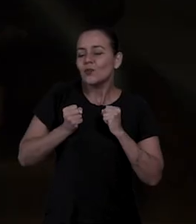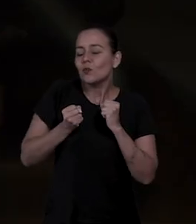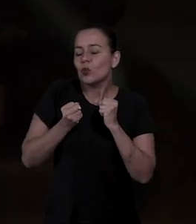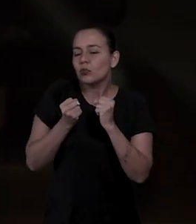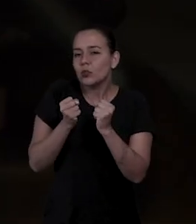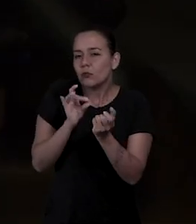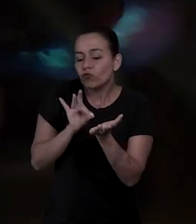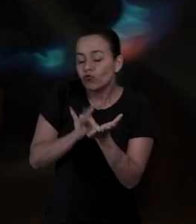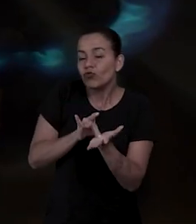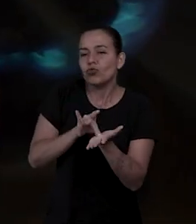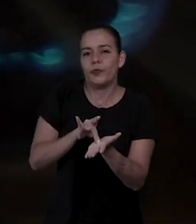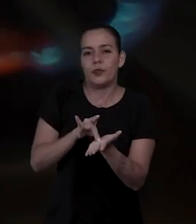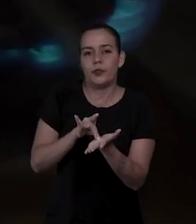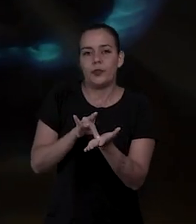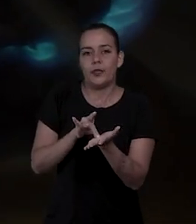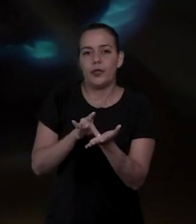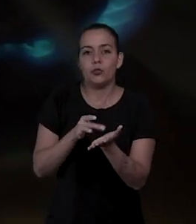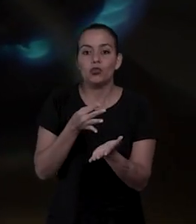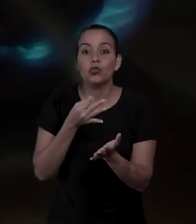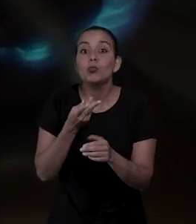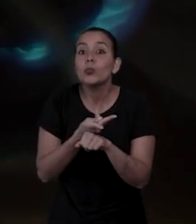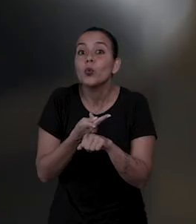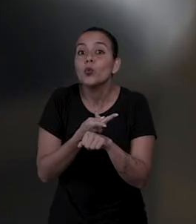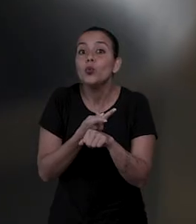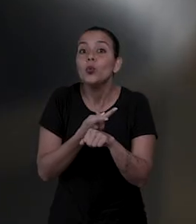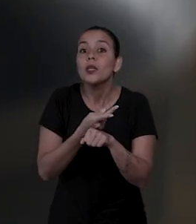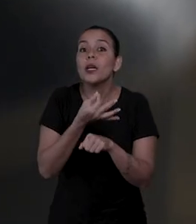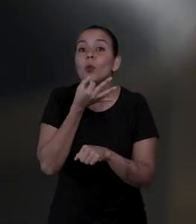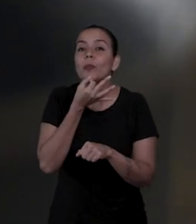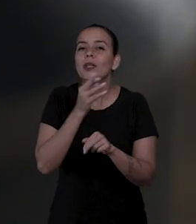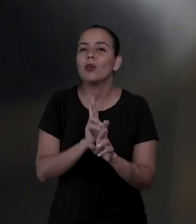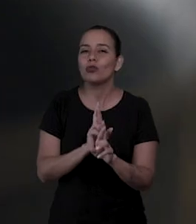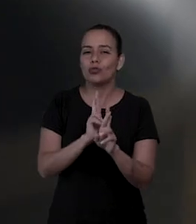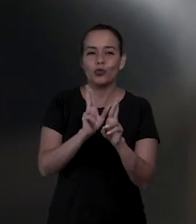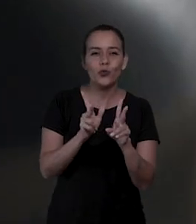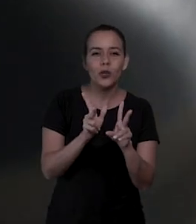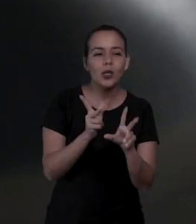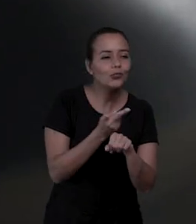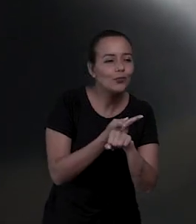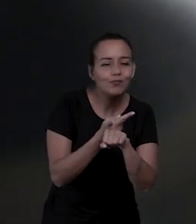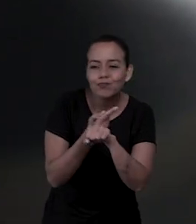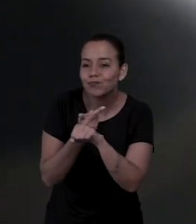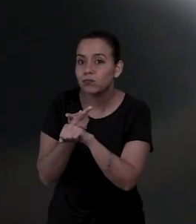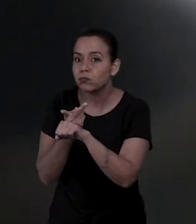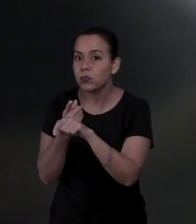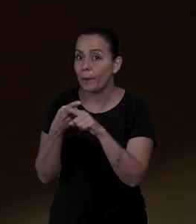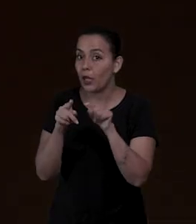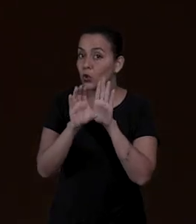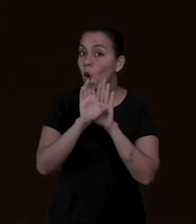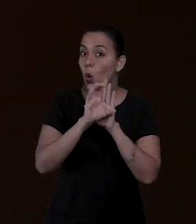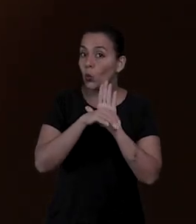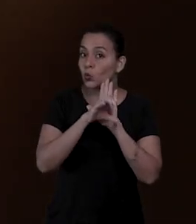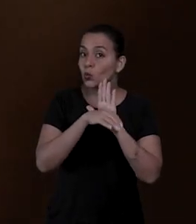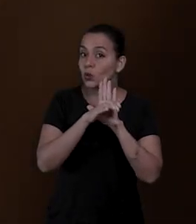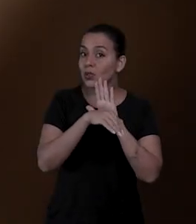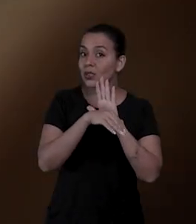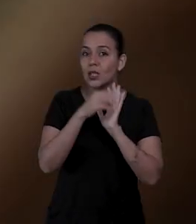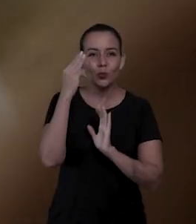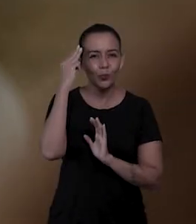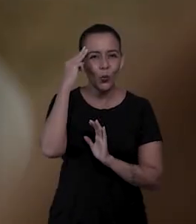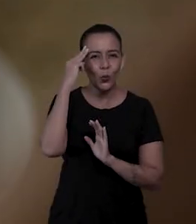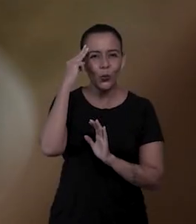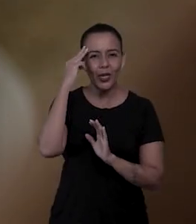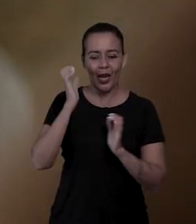mãos da jovem. É preciso um esforço genuíno de buscar a opinião do diferente. Ela despeja pó de café em um pequeno filtro de tecido. E os